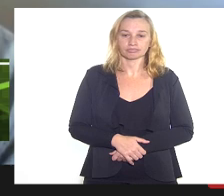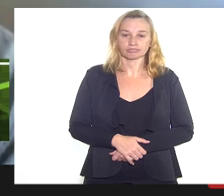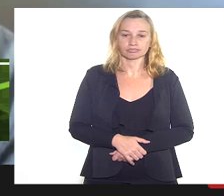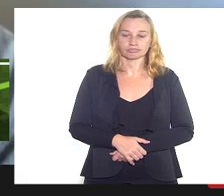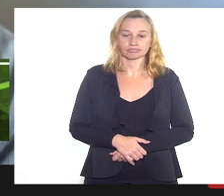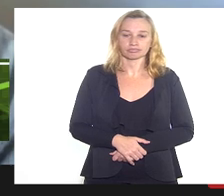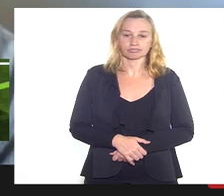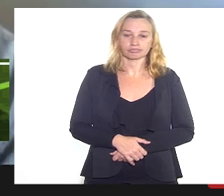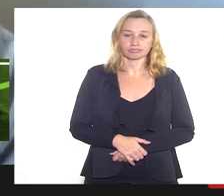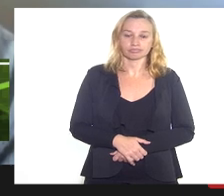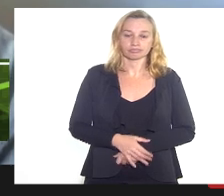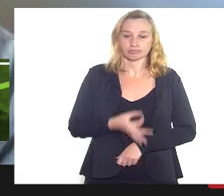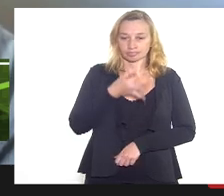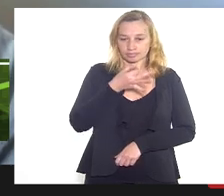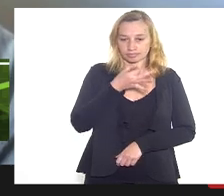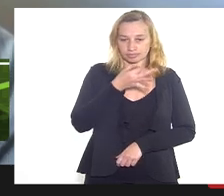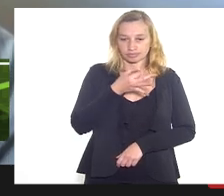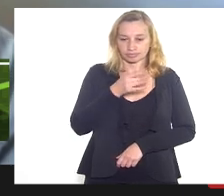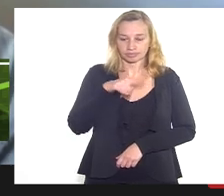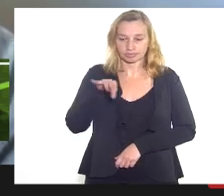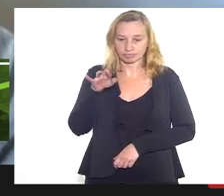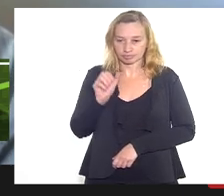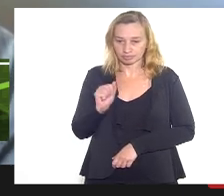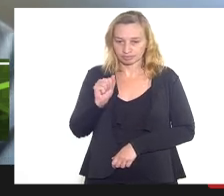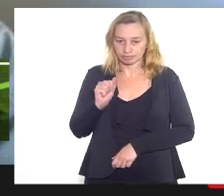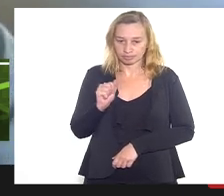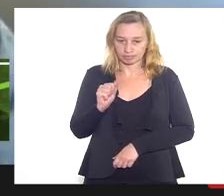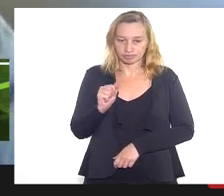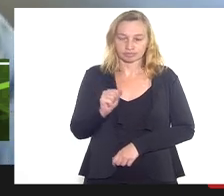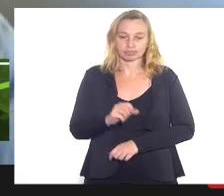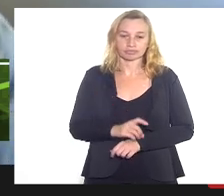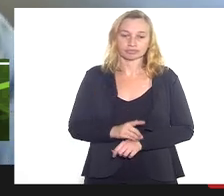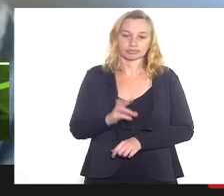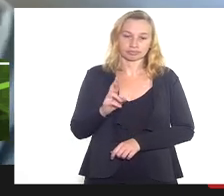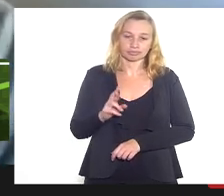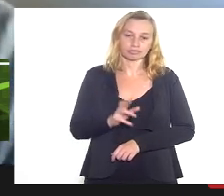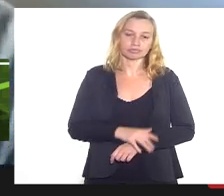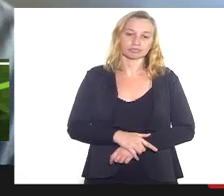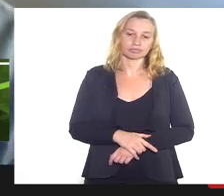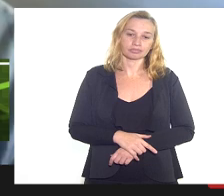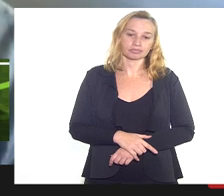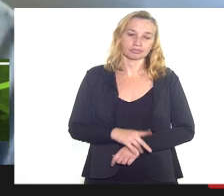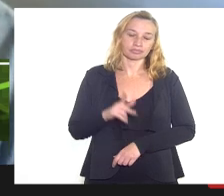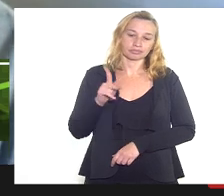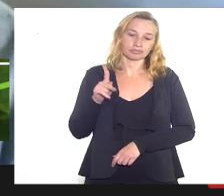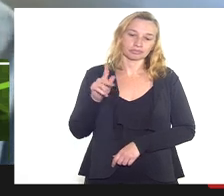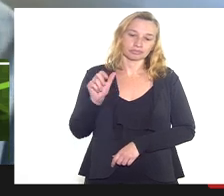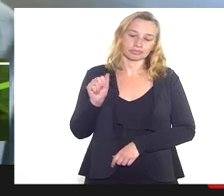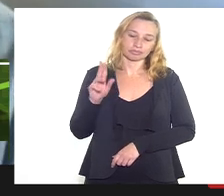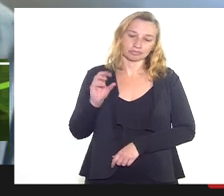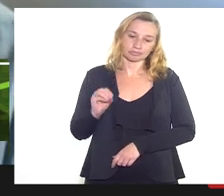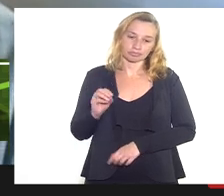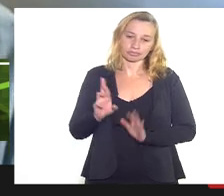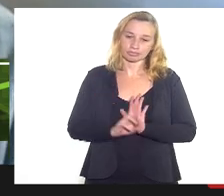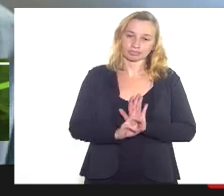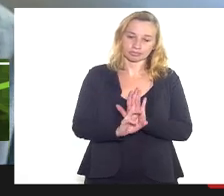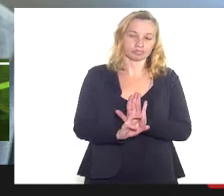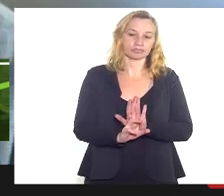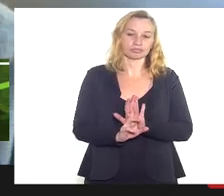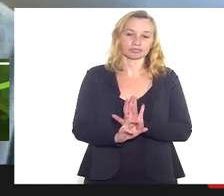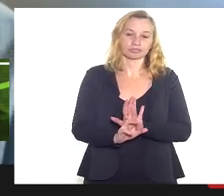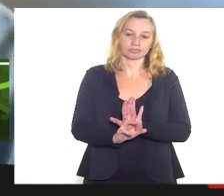o mesmo opinamento da Procuradoria. E o doutor Paulo, representante